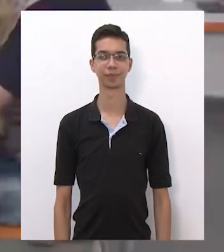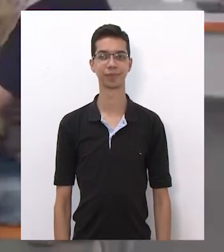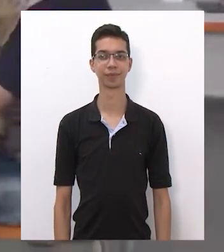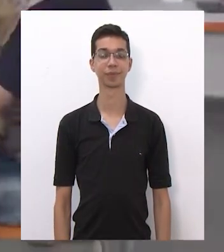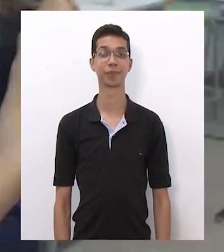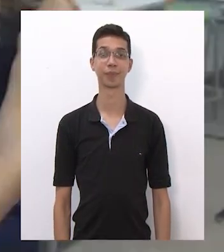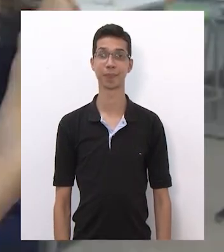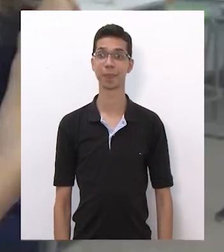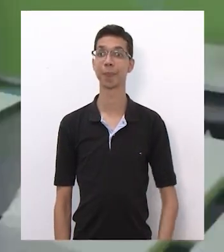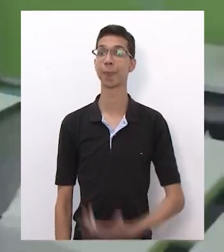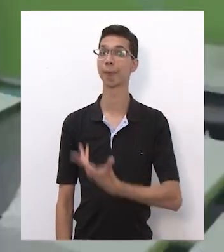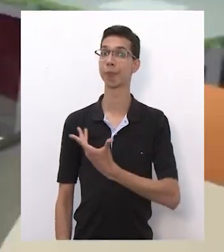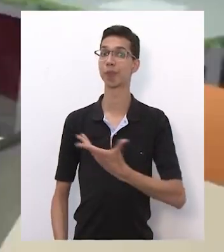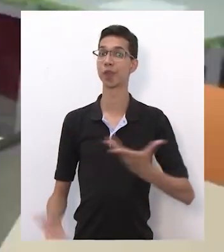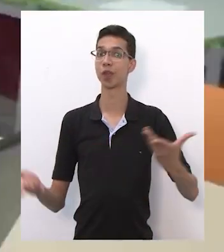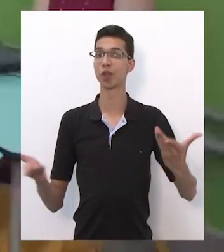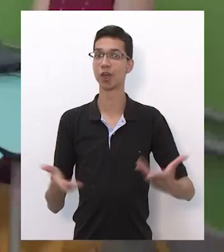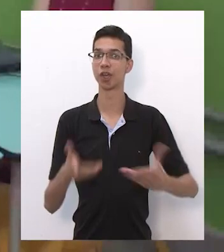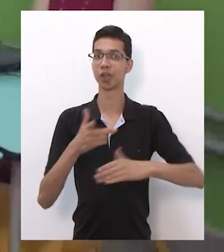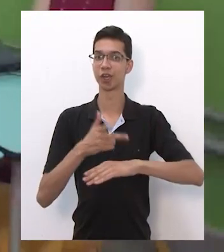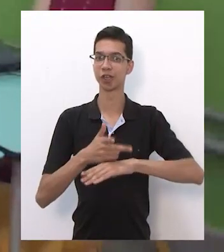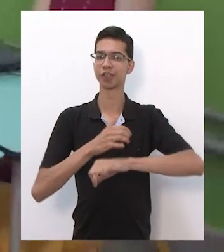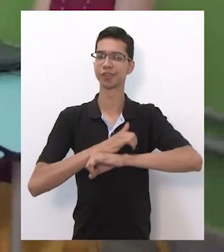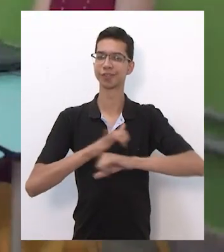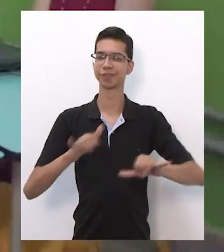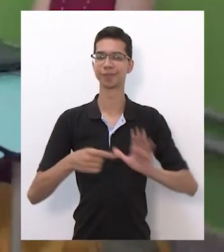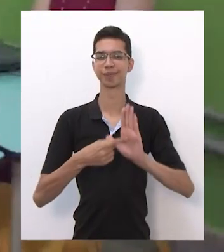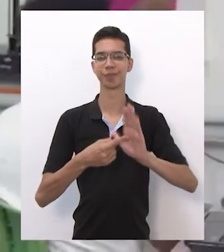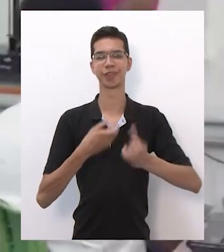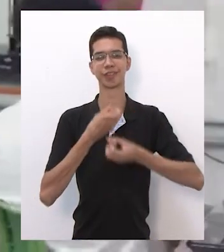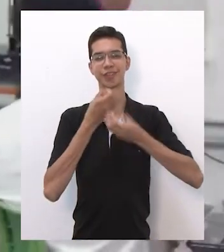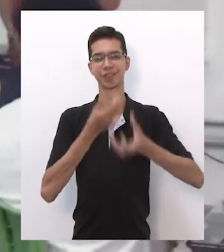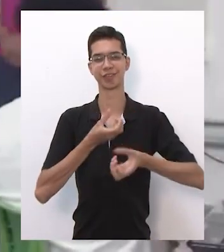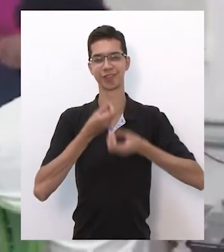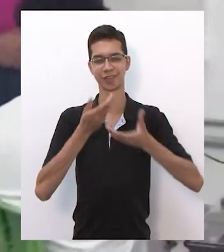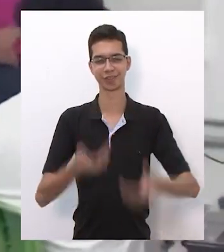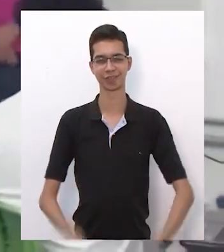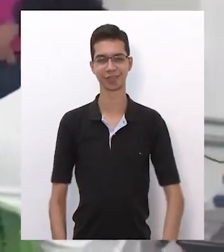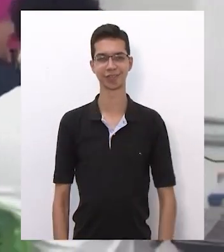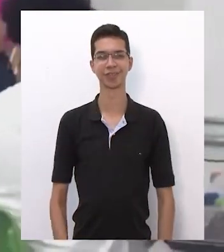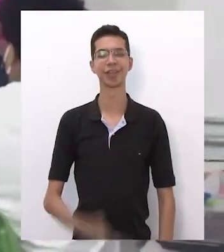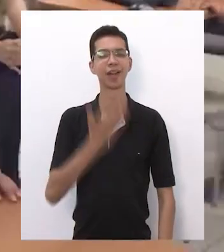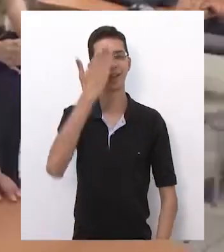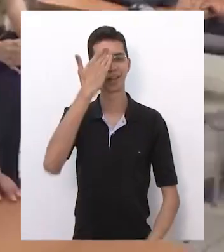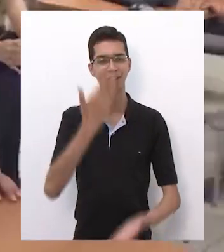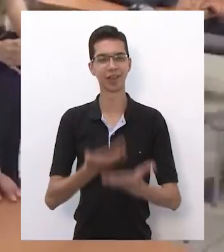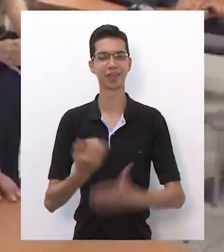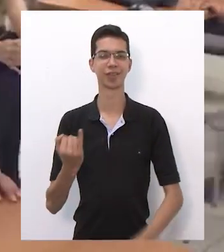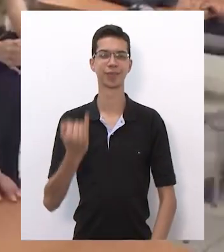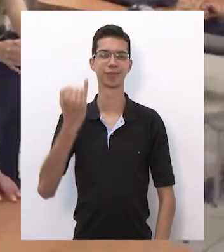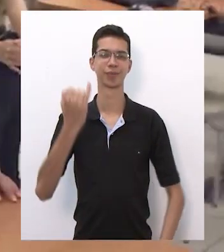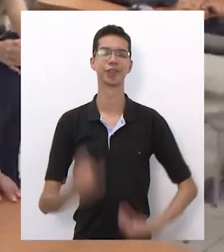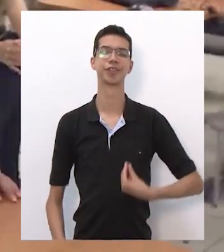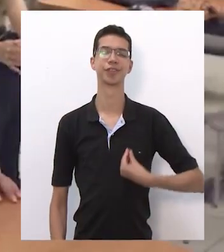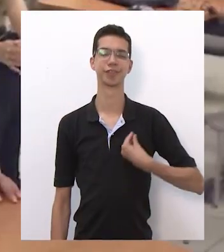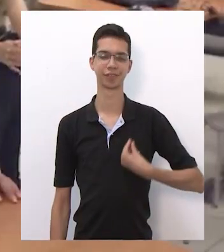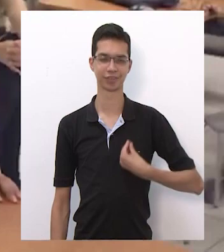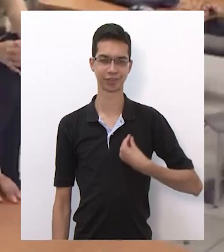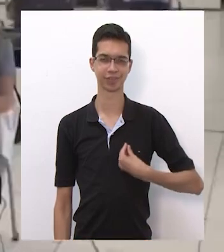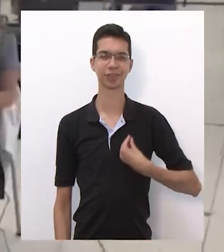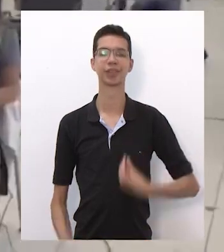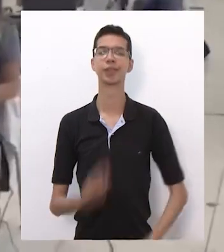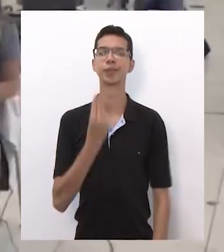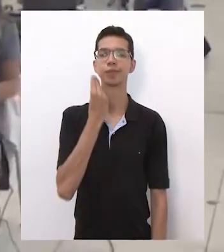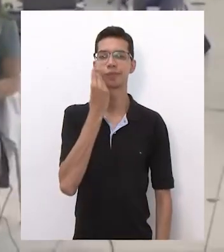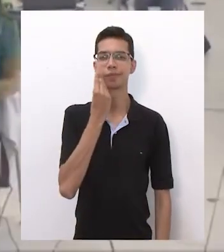Essa foi a nossa trilha de hoje aqui no canal de formação. Acreditamos muito na importância de vivenciar novas formas de